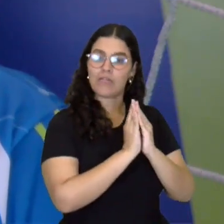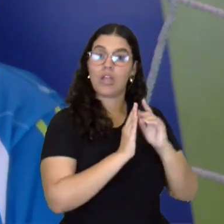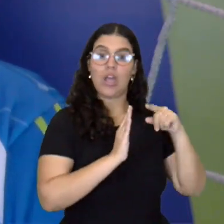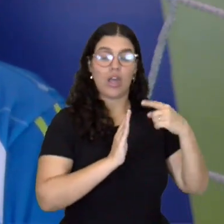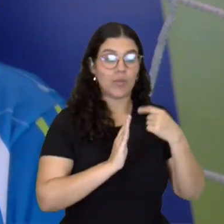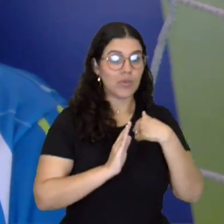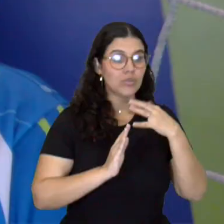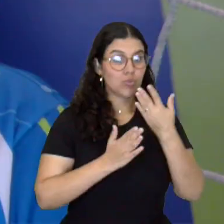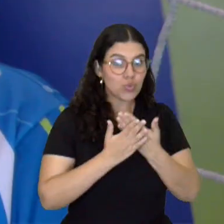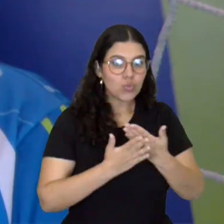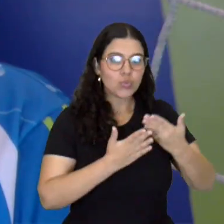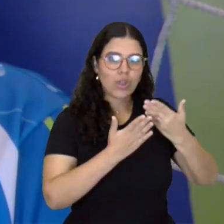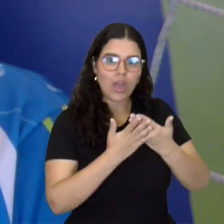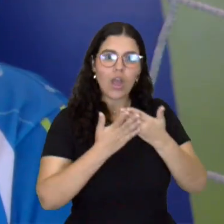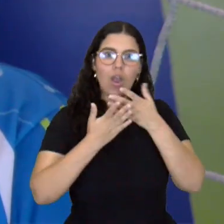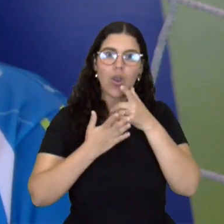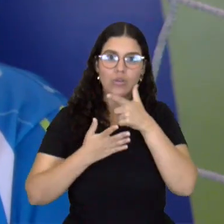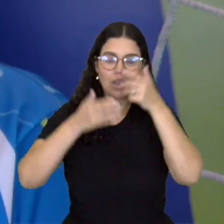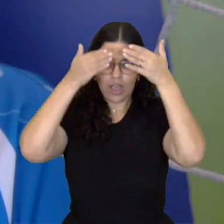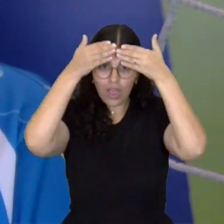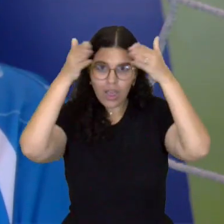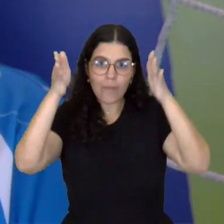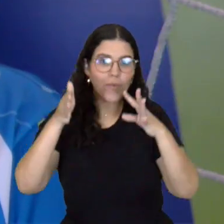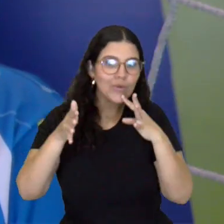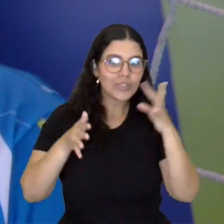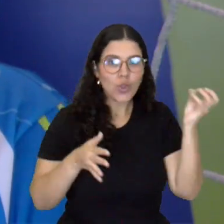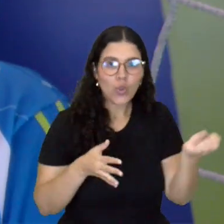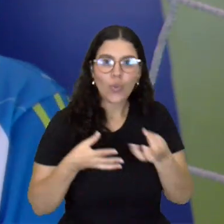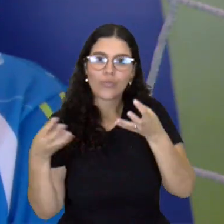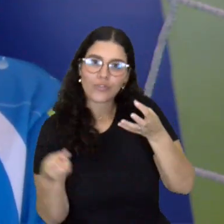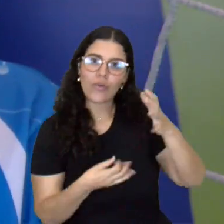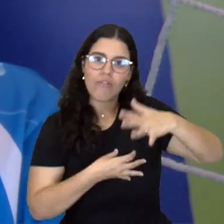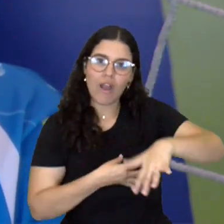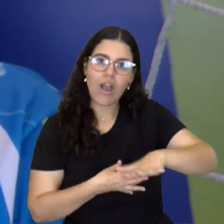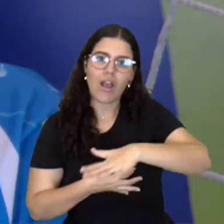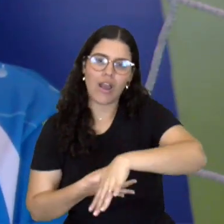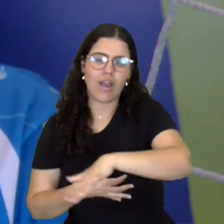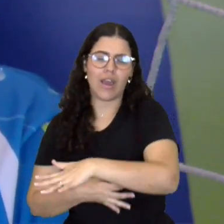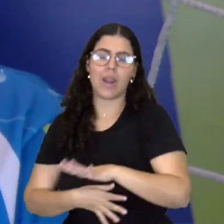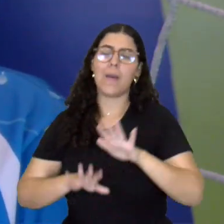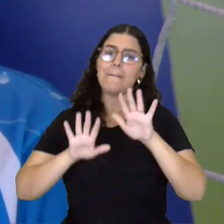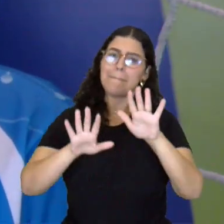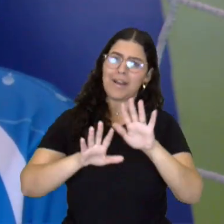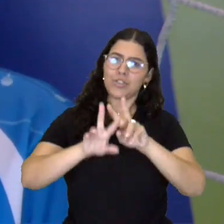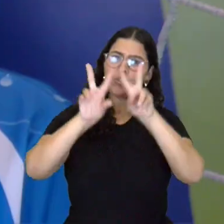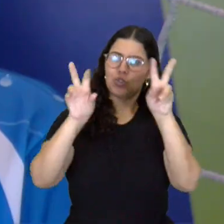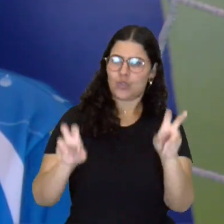áreas, mas levando em consideração a questão da tecnologia, no geral,